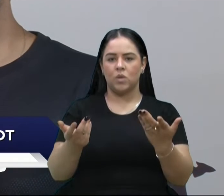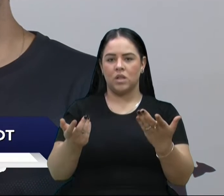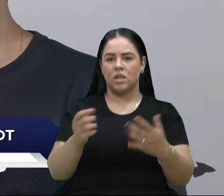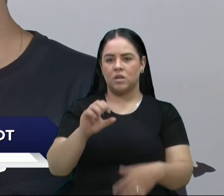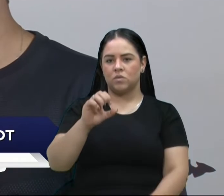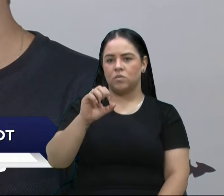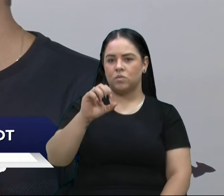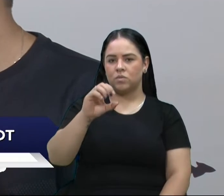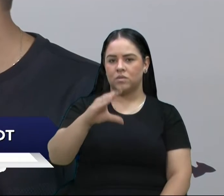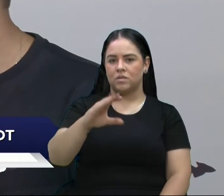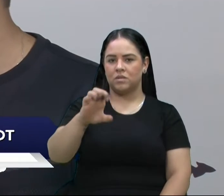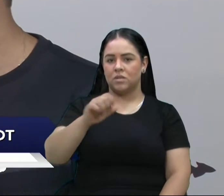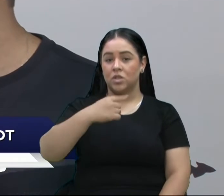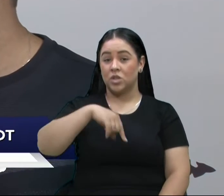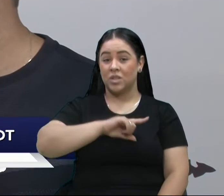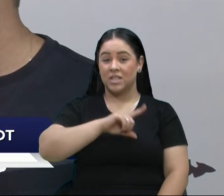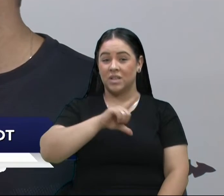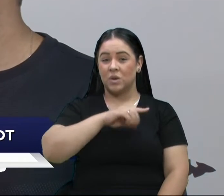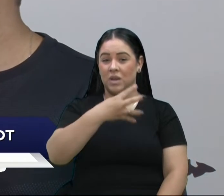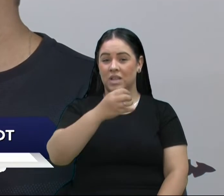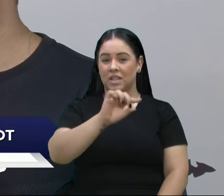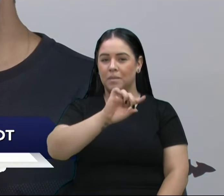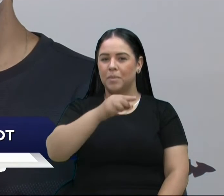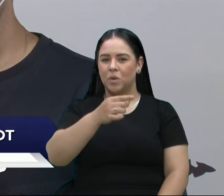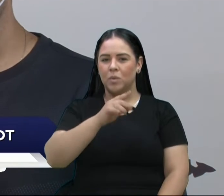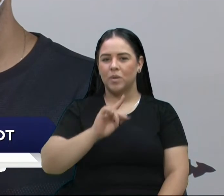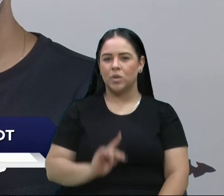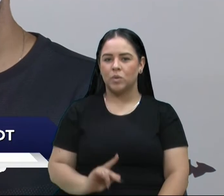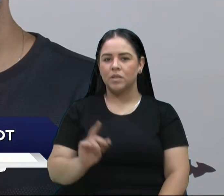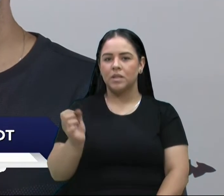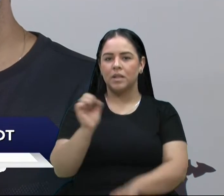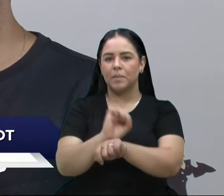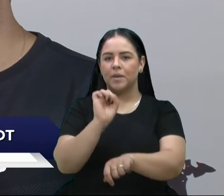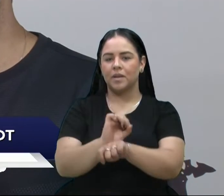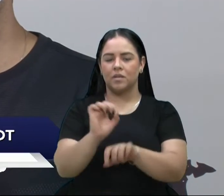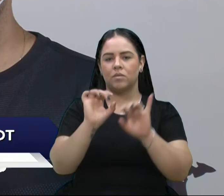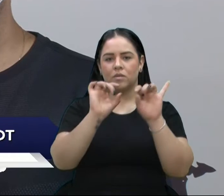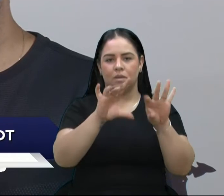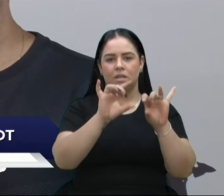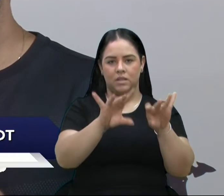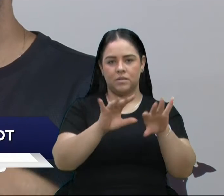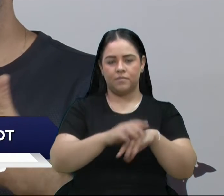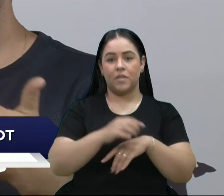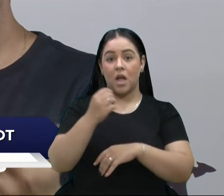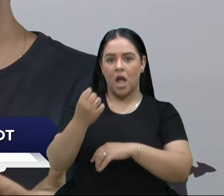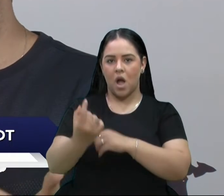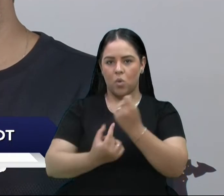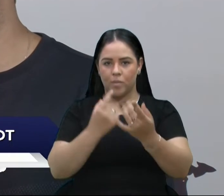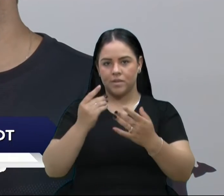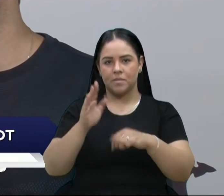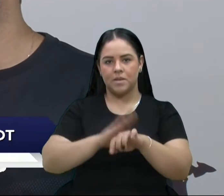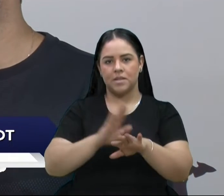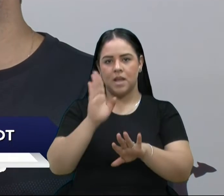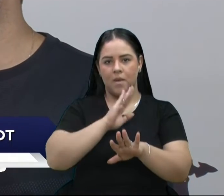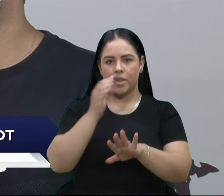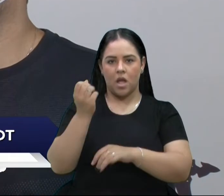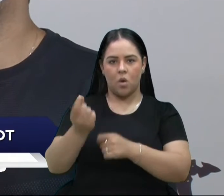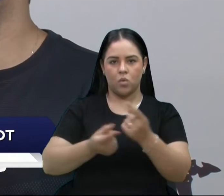segundo a secretária, nós temos 40 mil pessoas aguardando consultas com especialidades, claro que umas mais rápidas, outras